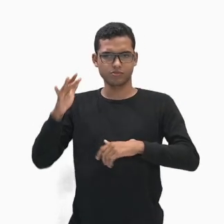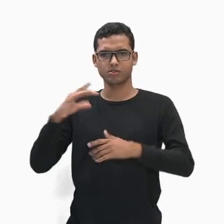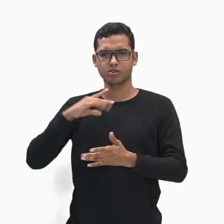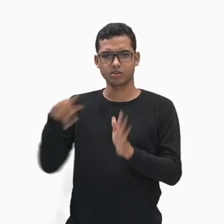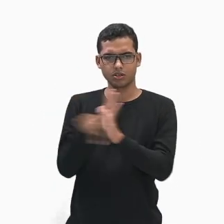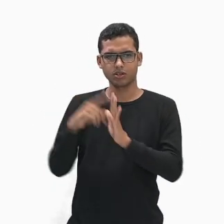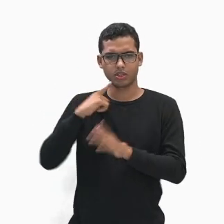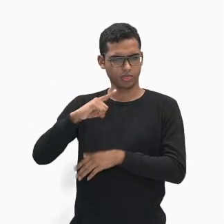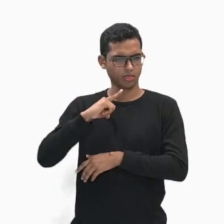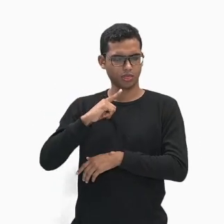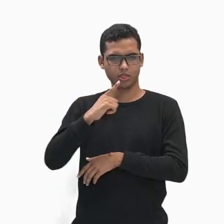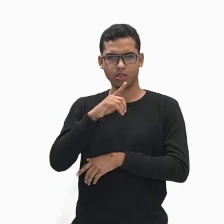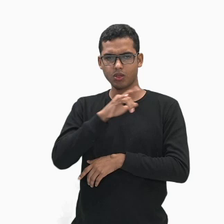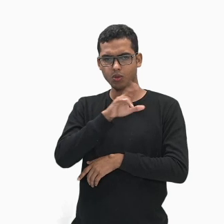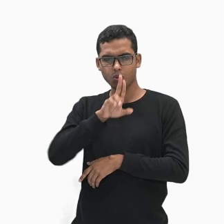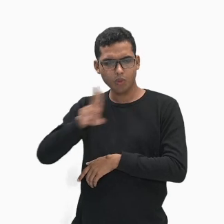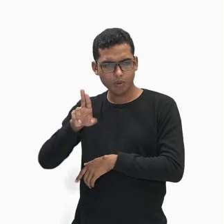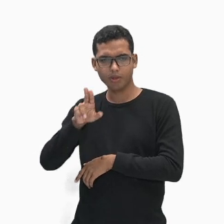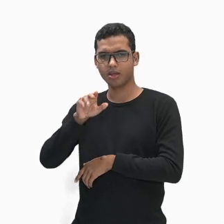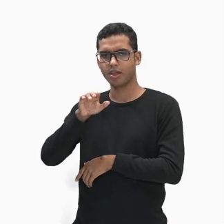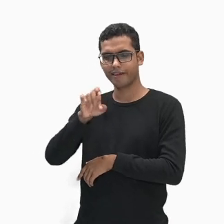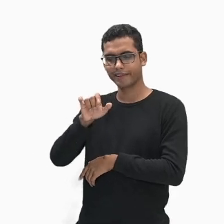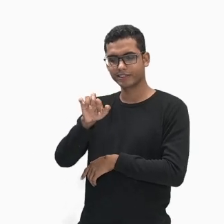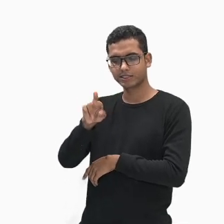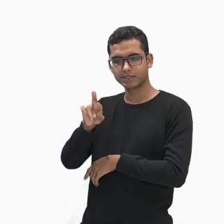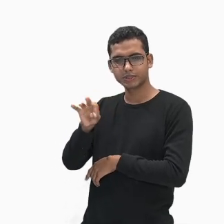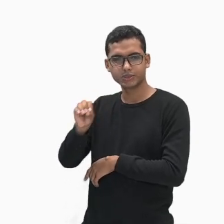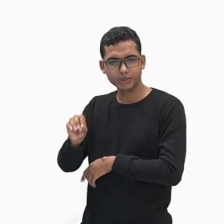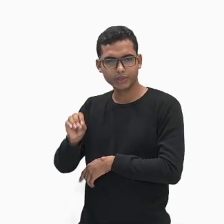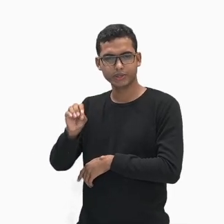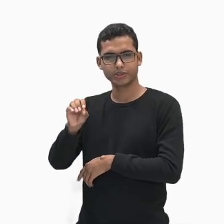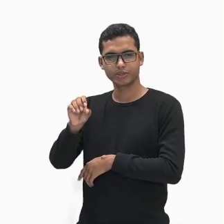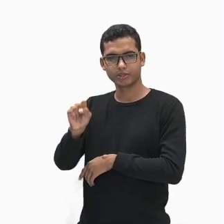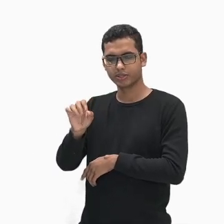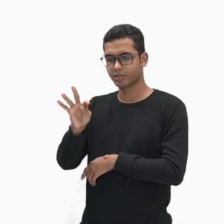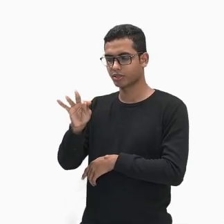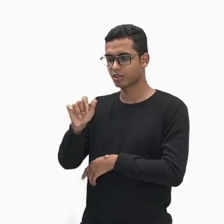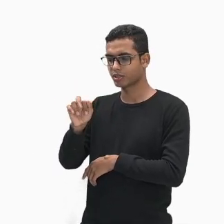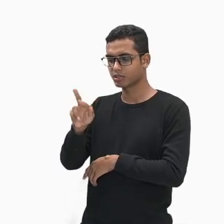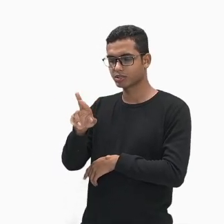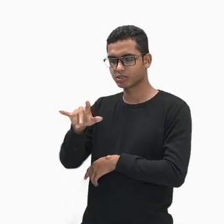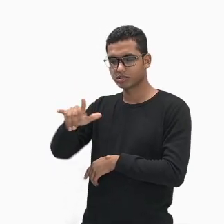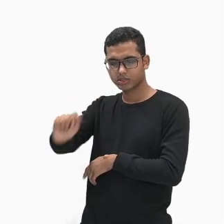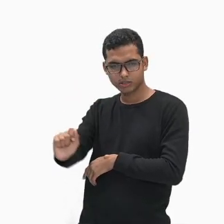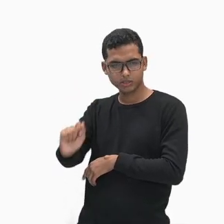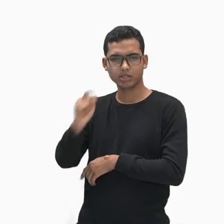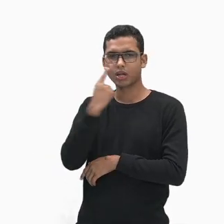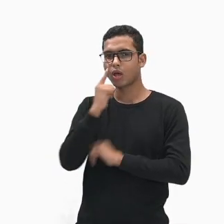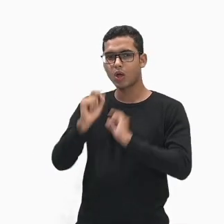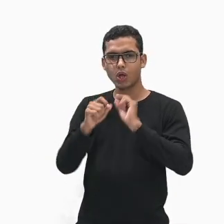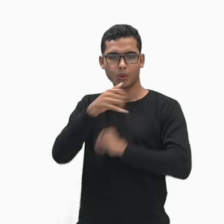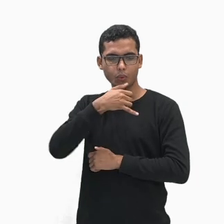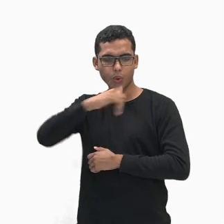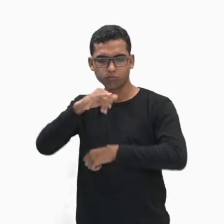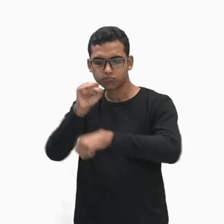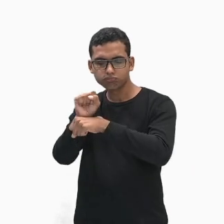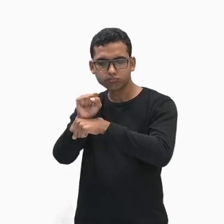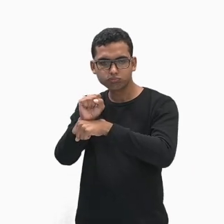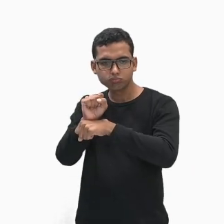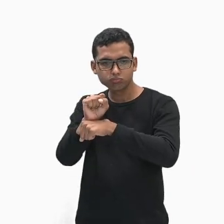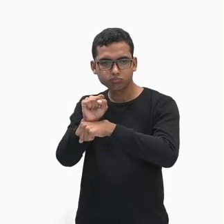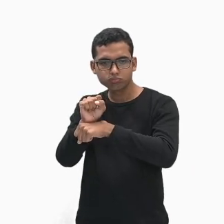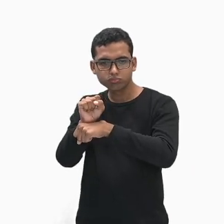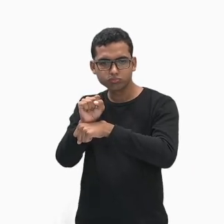é chamado de eletrostática, que significa o quê? O estudo de cargas elétricas, o estudo